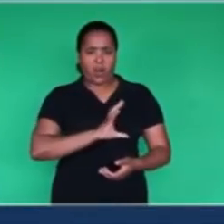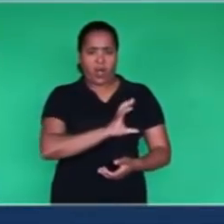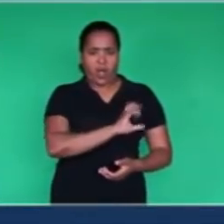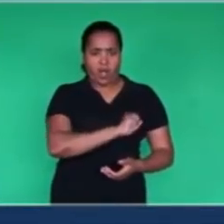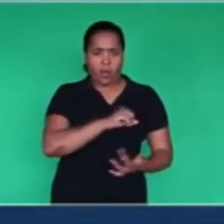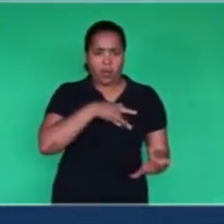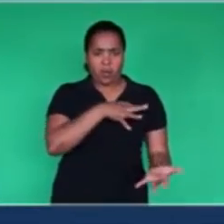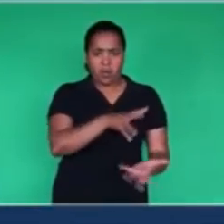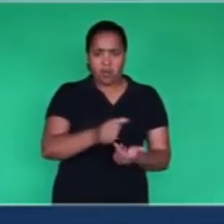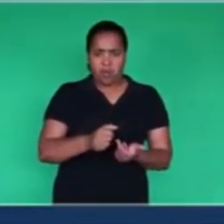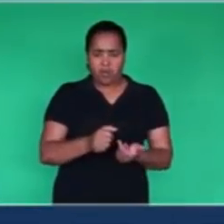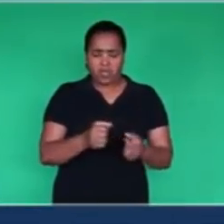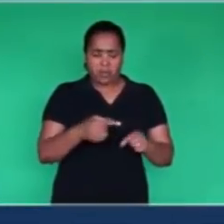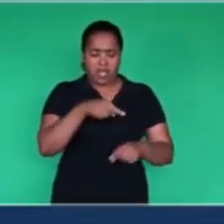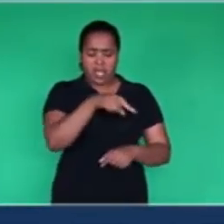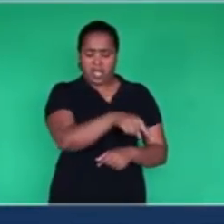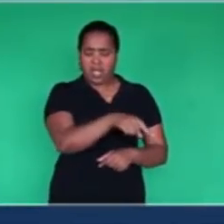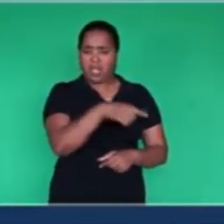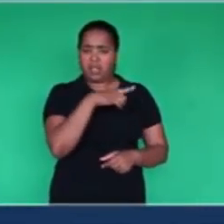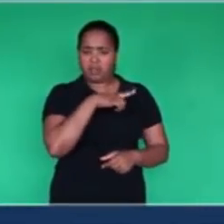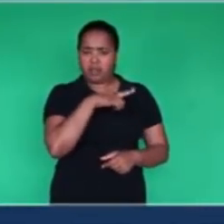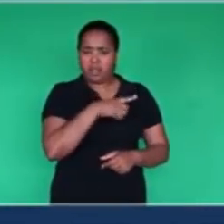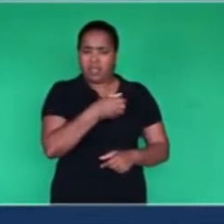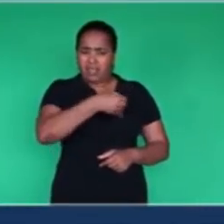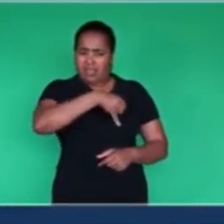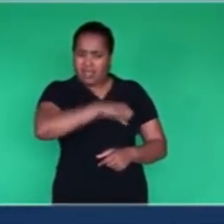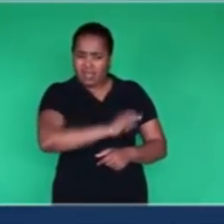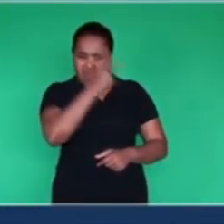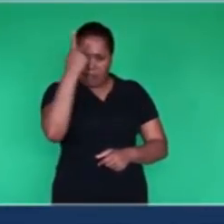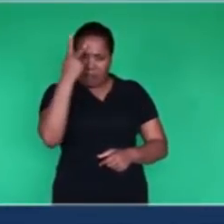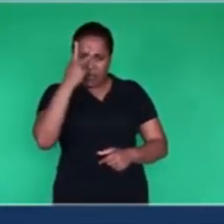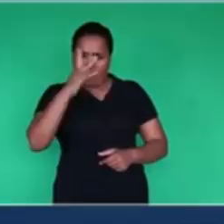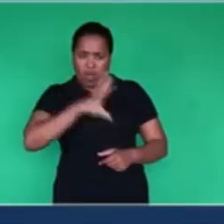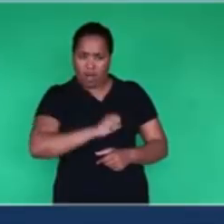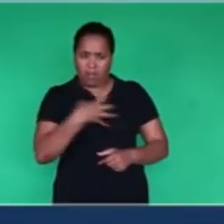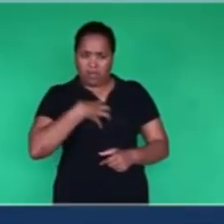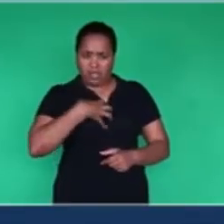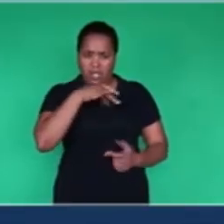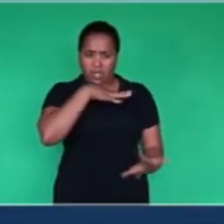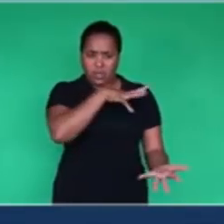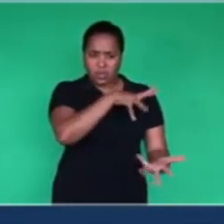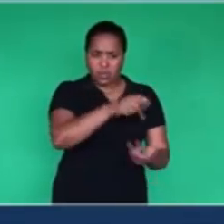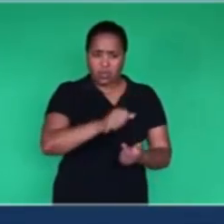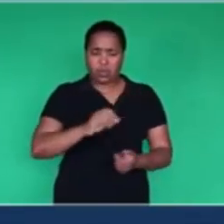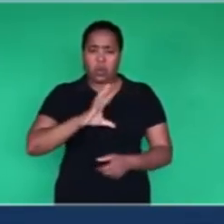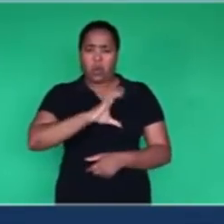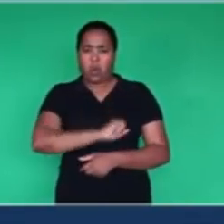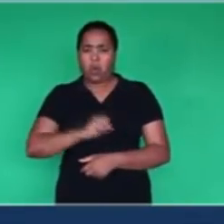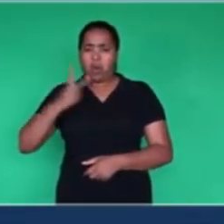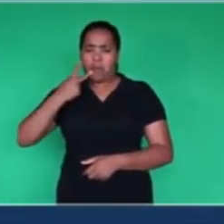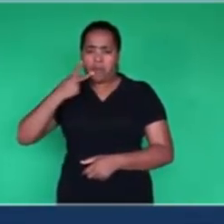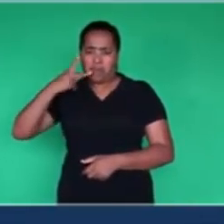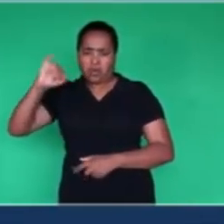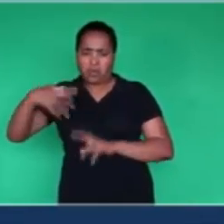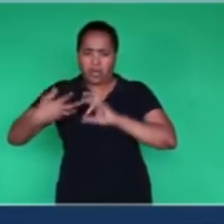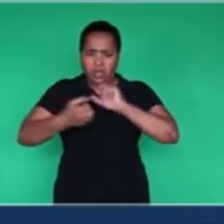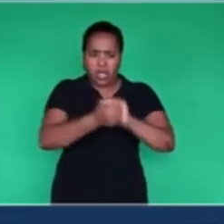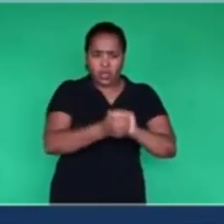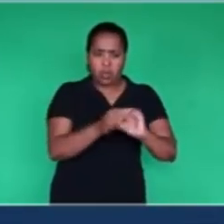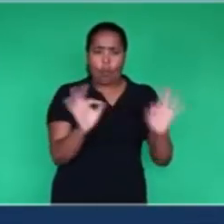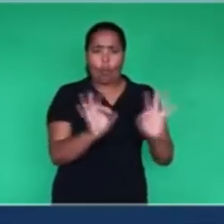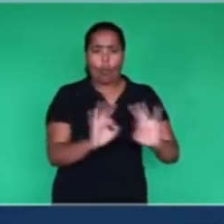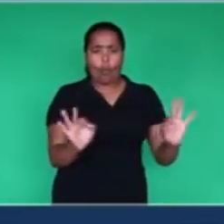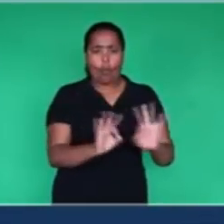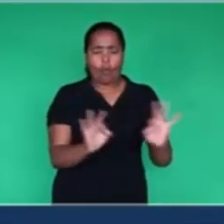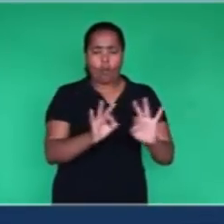carne. O que no mundo há. Se alguém ama o mundo, o amor Santo, do Pai não está Santo nele. O Espírito Santo está nele. O